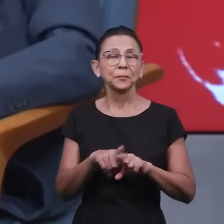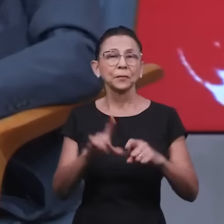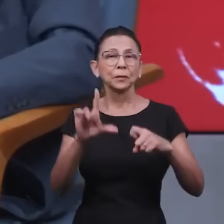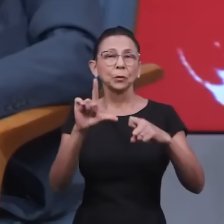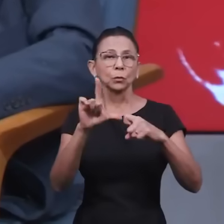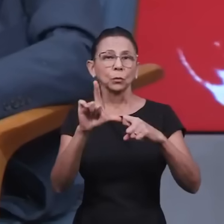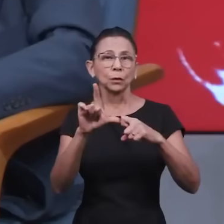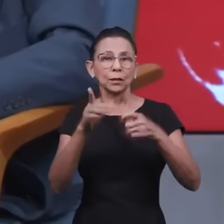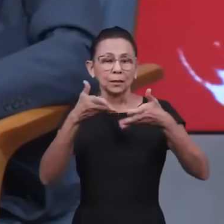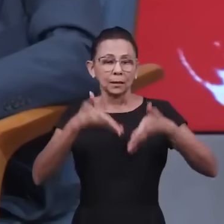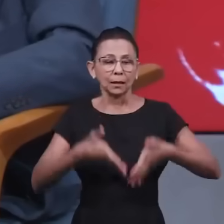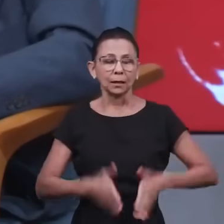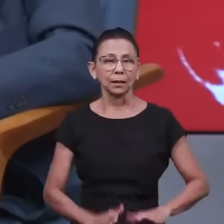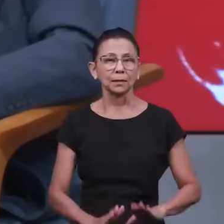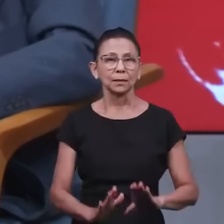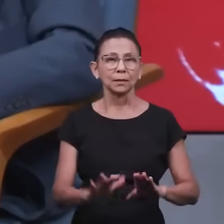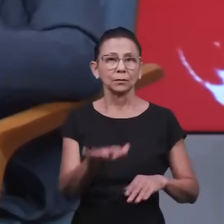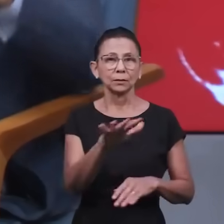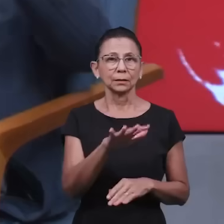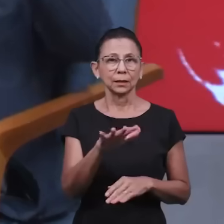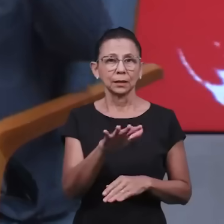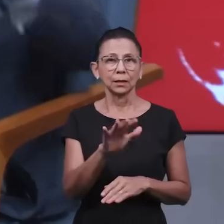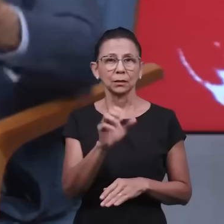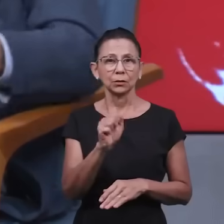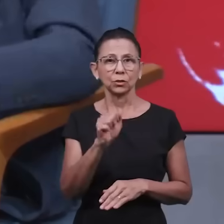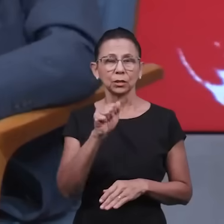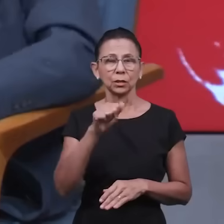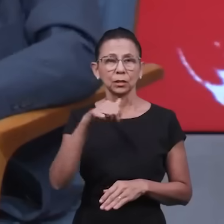em Antioquia, era grego, mas